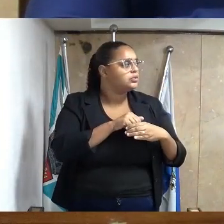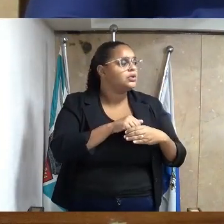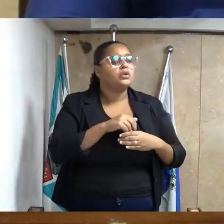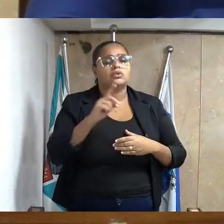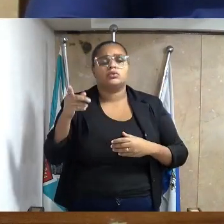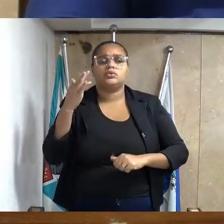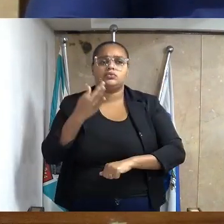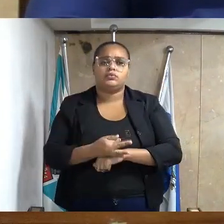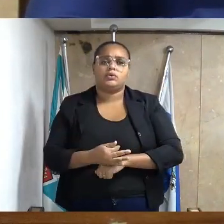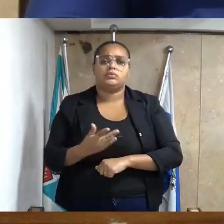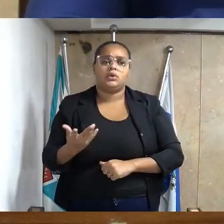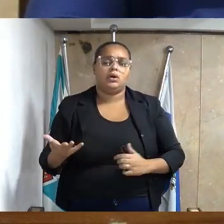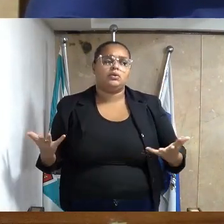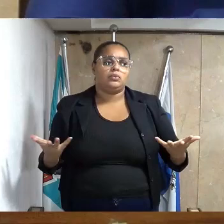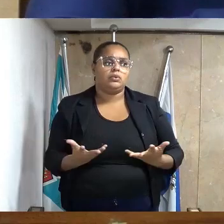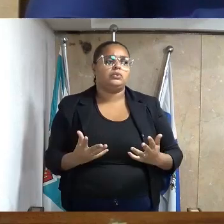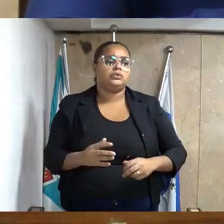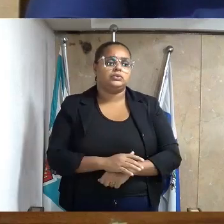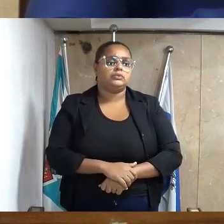dois ausentes nessa casa.